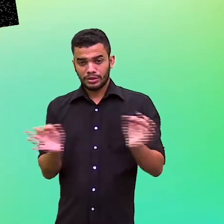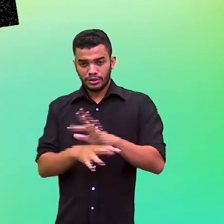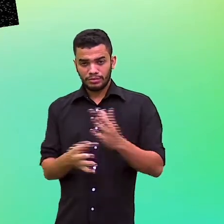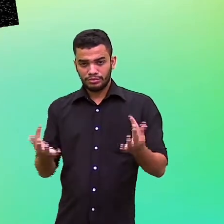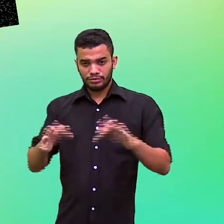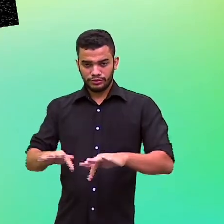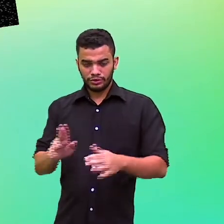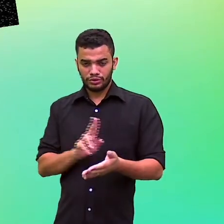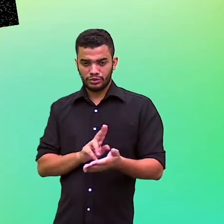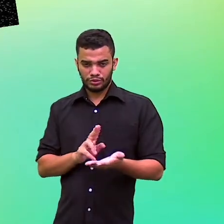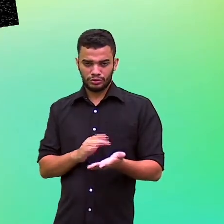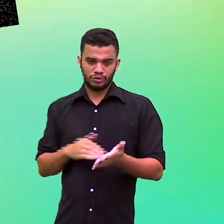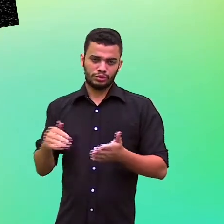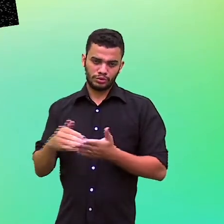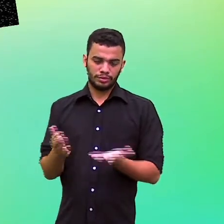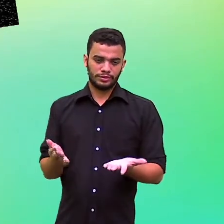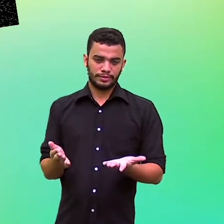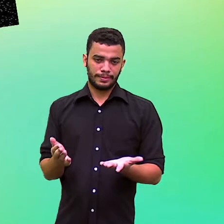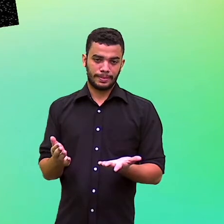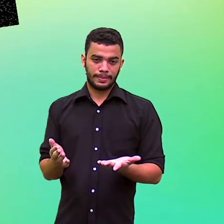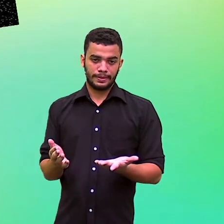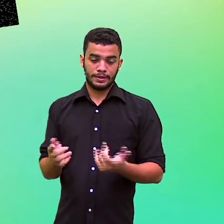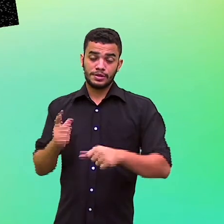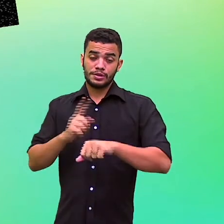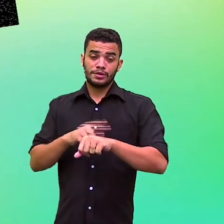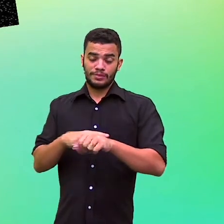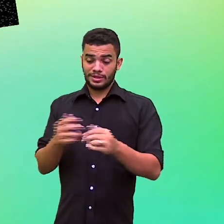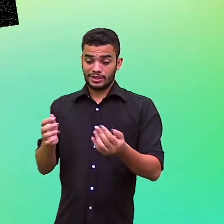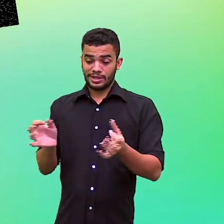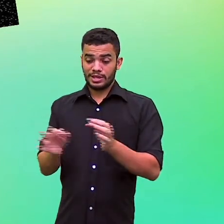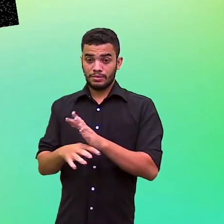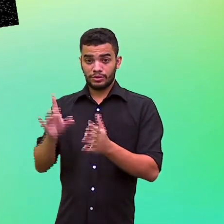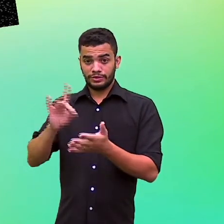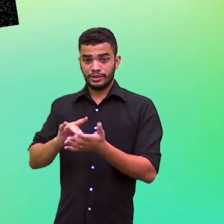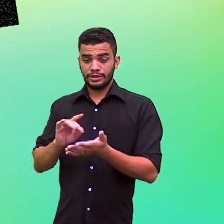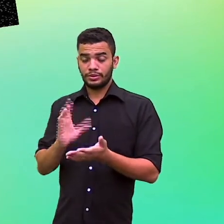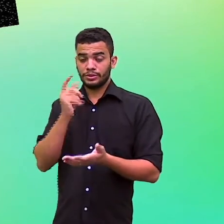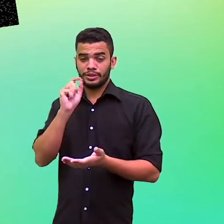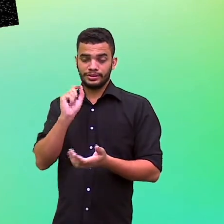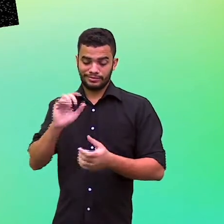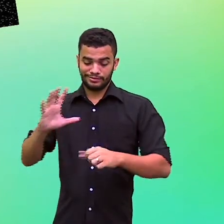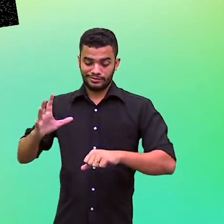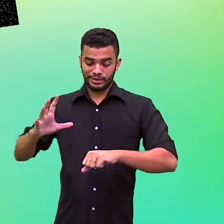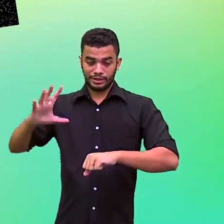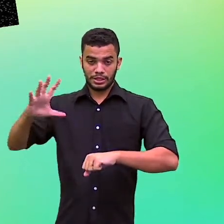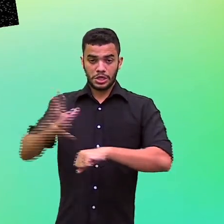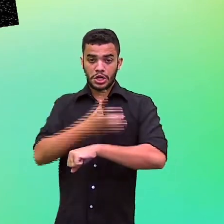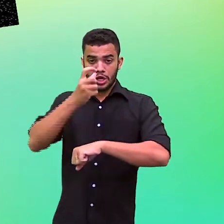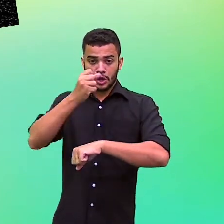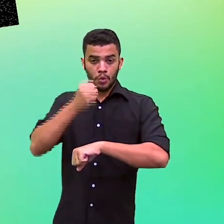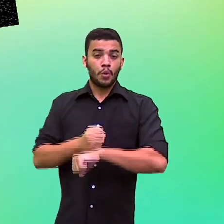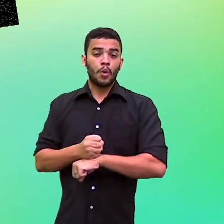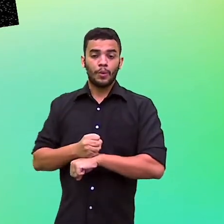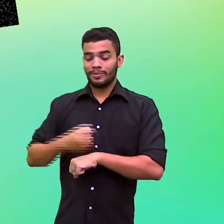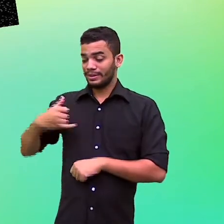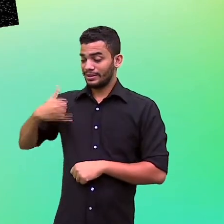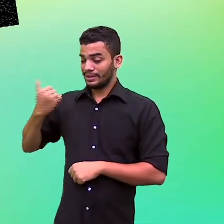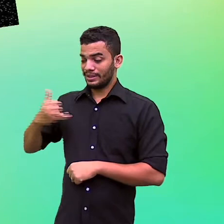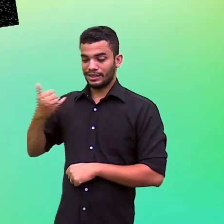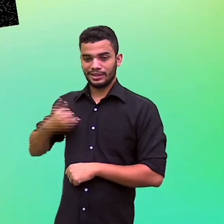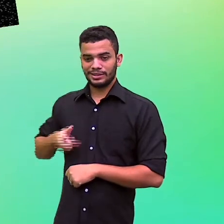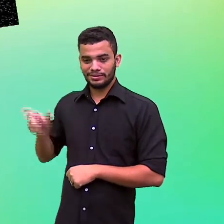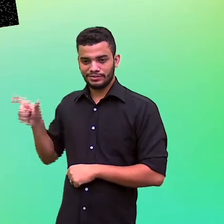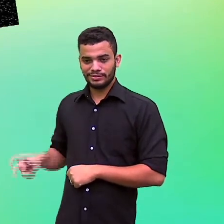antecipou a maioridade de Dom Pedro II. Dom Pedro II, quando ele chegou ao poder, ele não